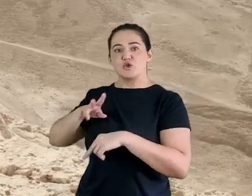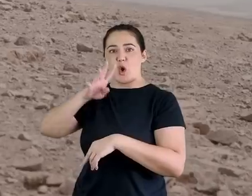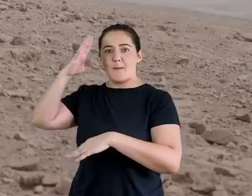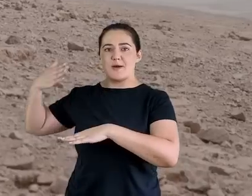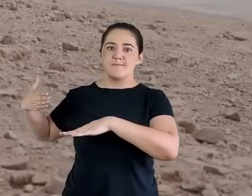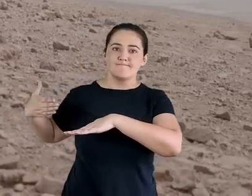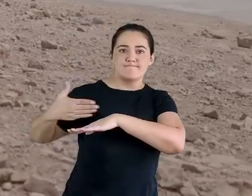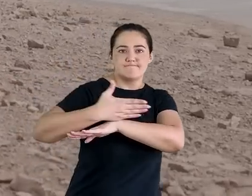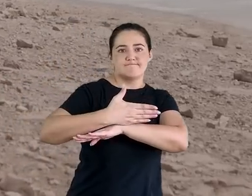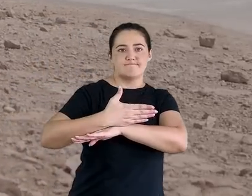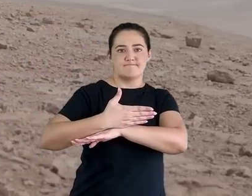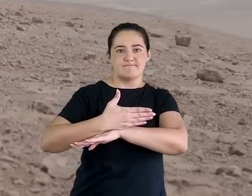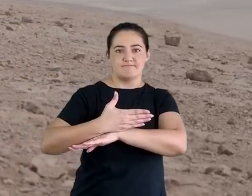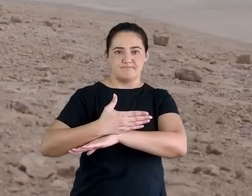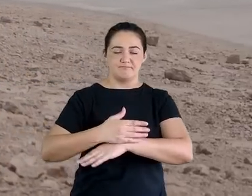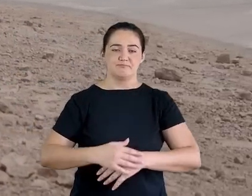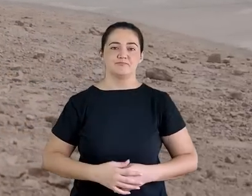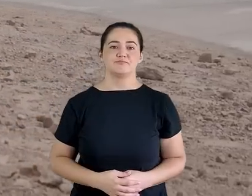foi.